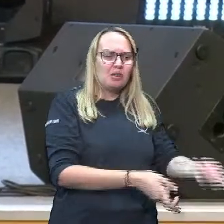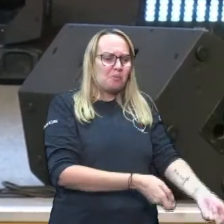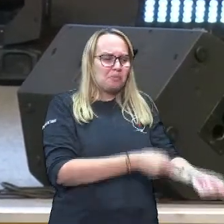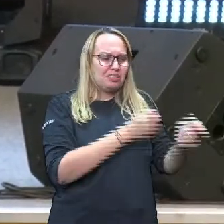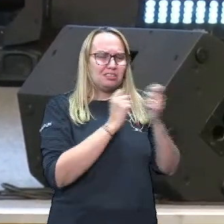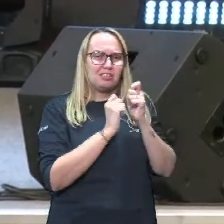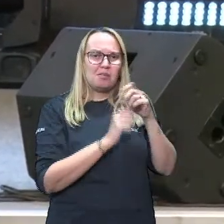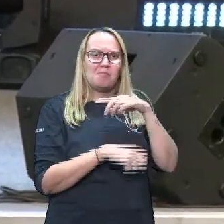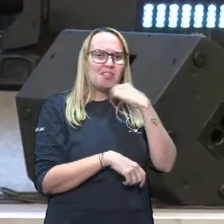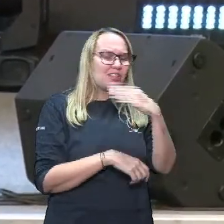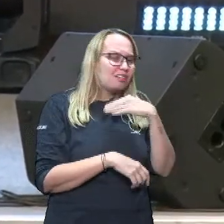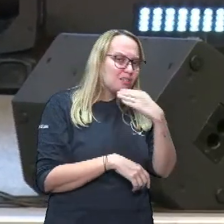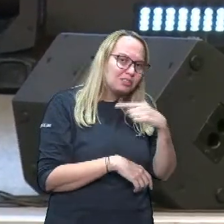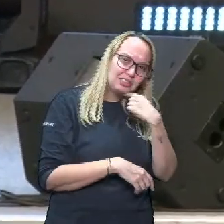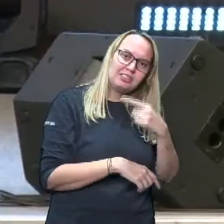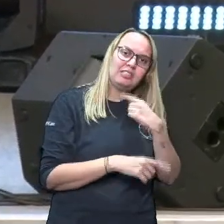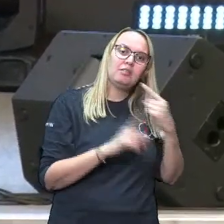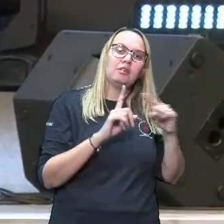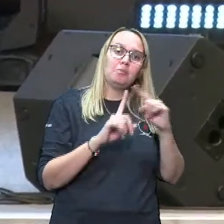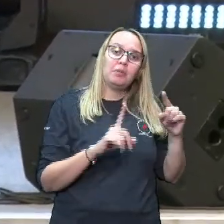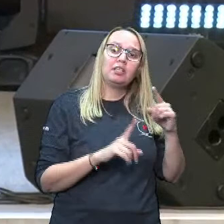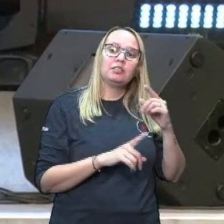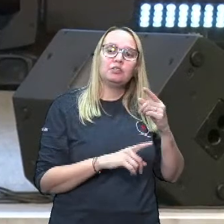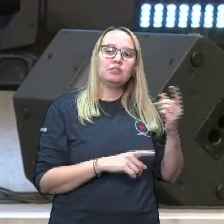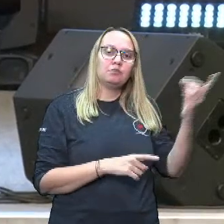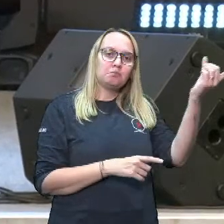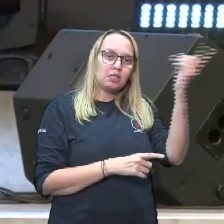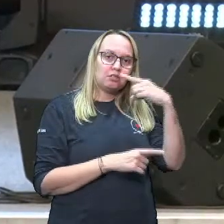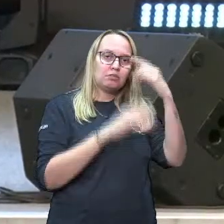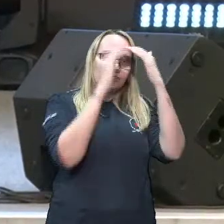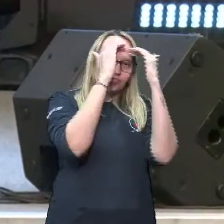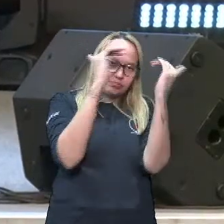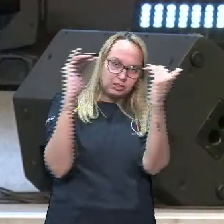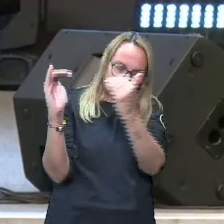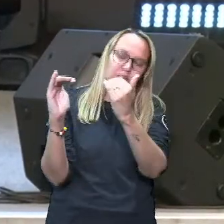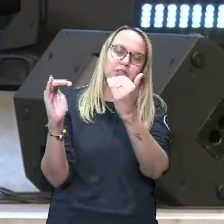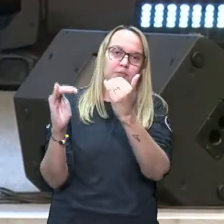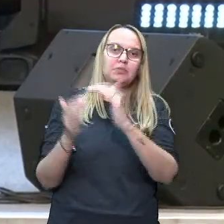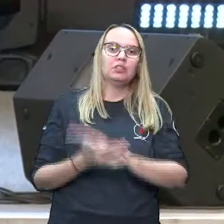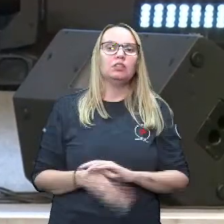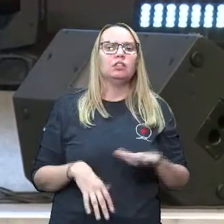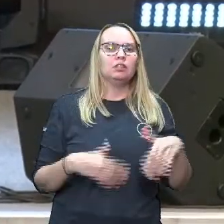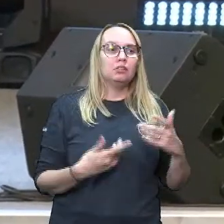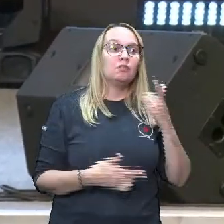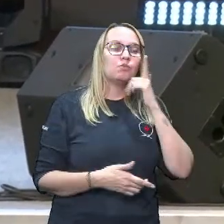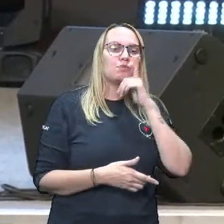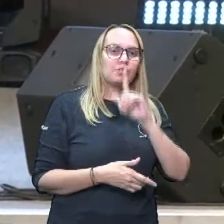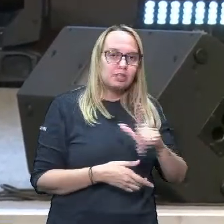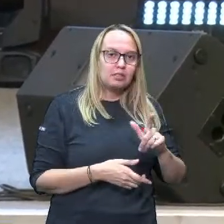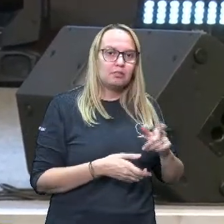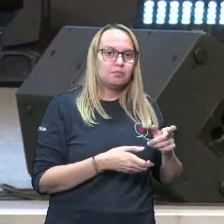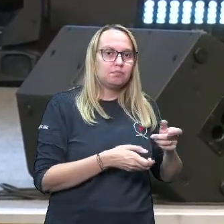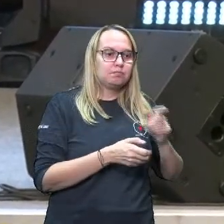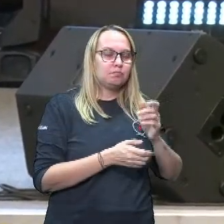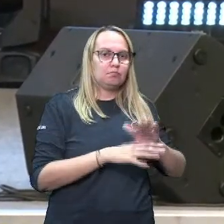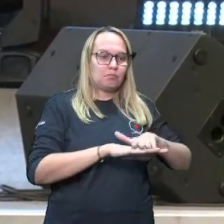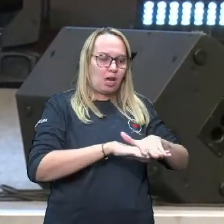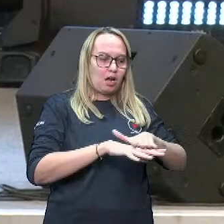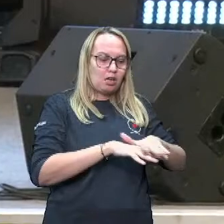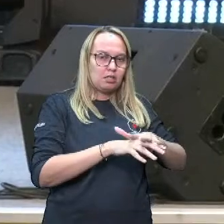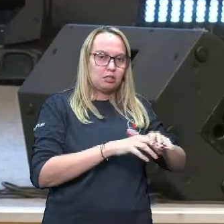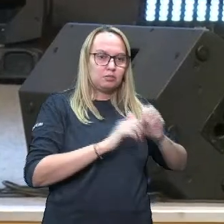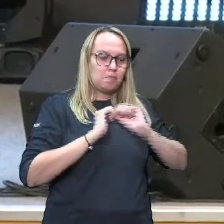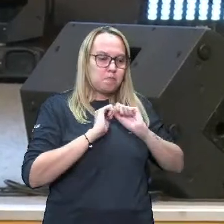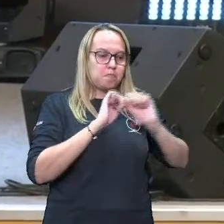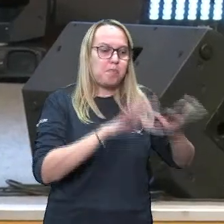a tua palavra lançarei as redes. Fazendo isso, apanharam grande quantidade de peixes, e as redes